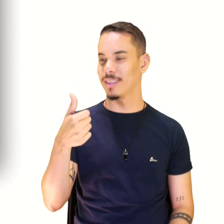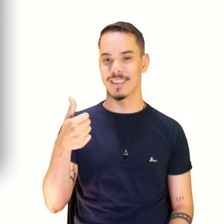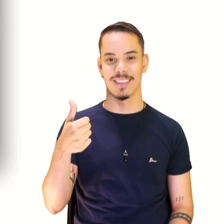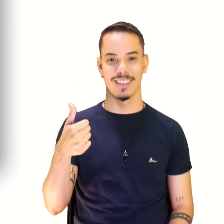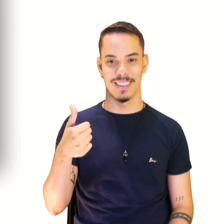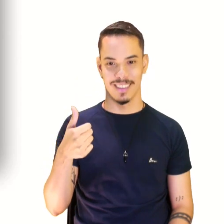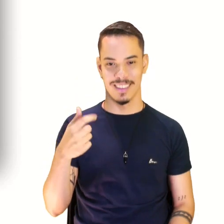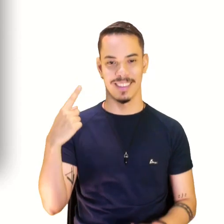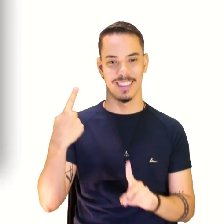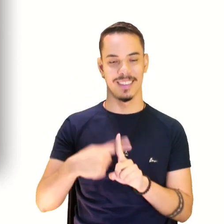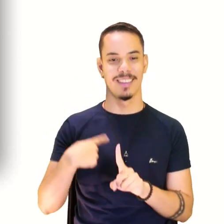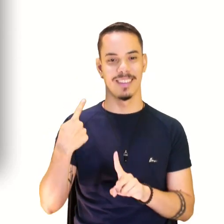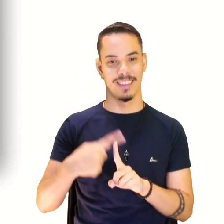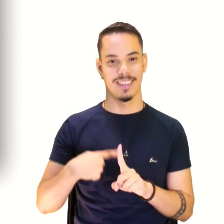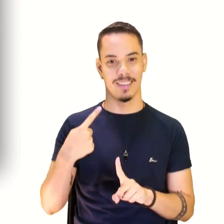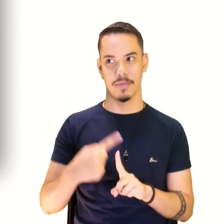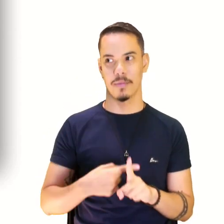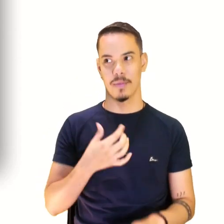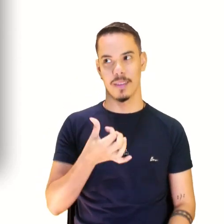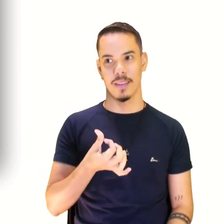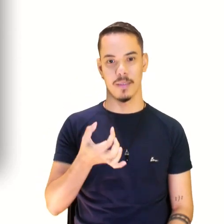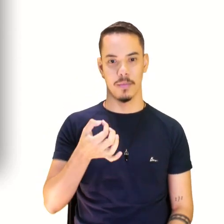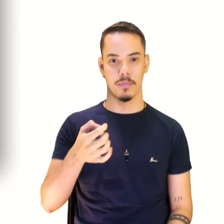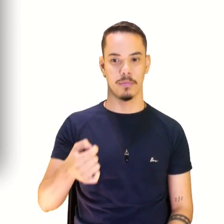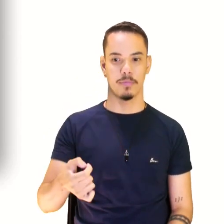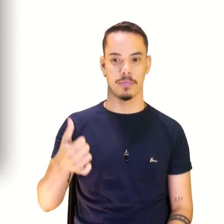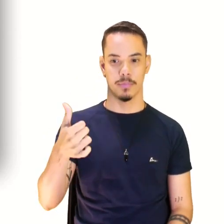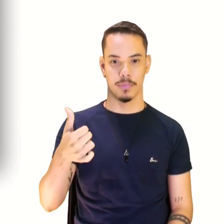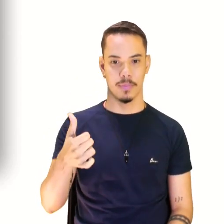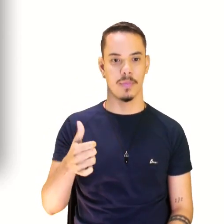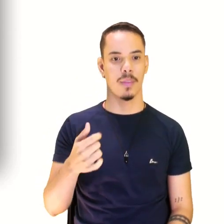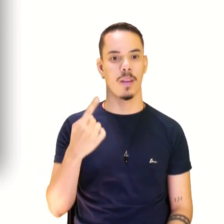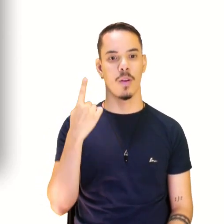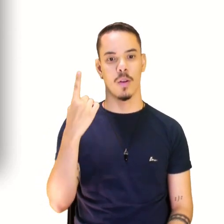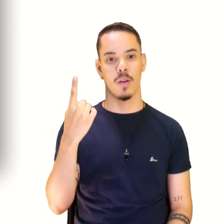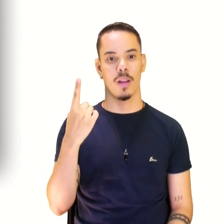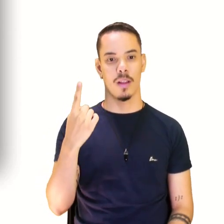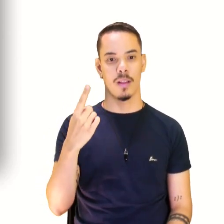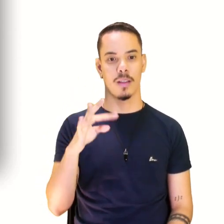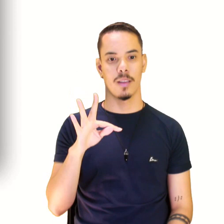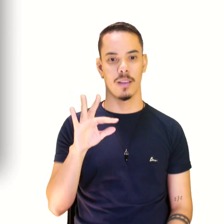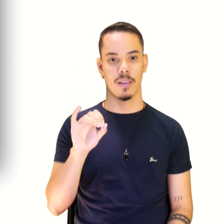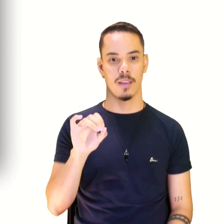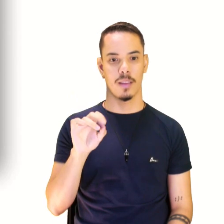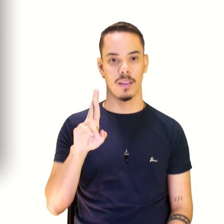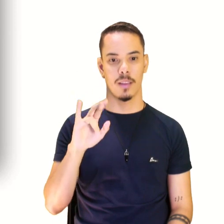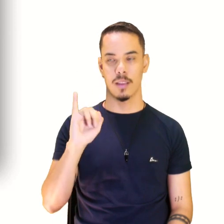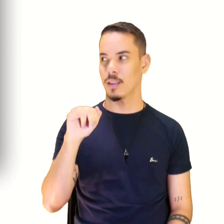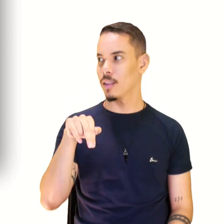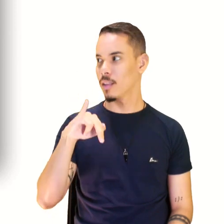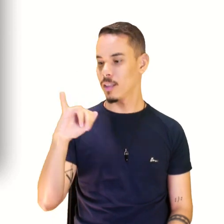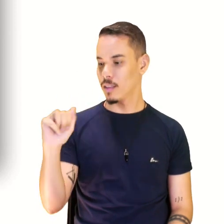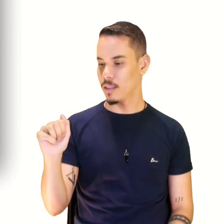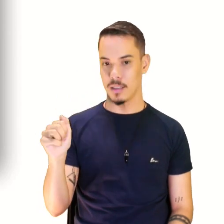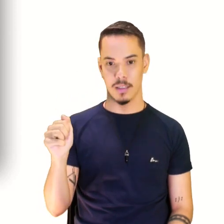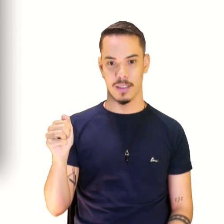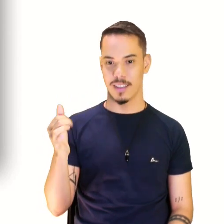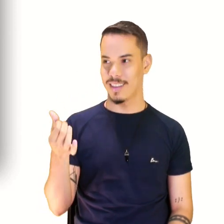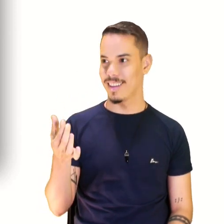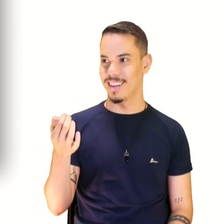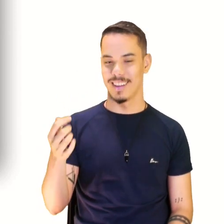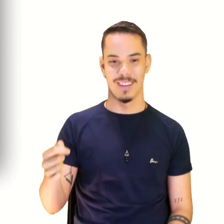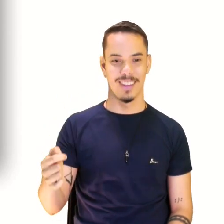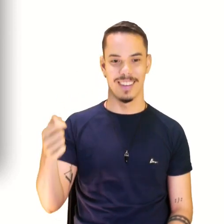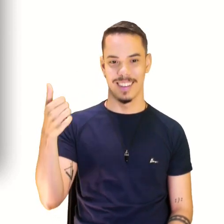Uma banana, 60 centavos. E uma toranja, 60 centavos. Quanto custa